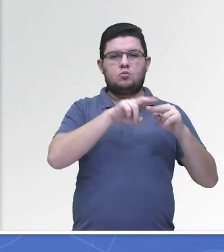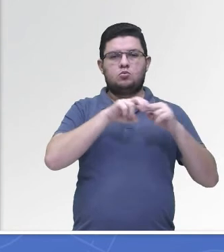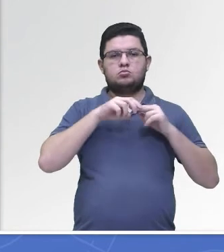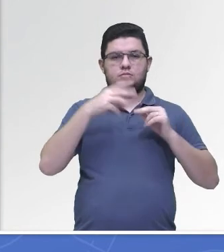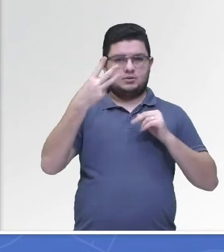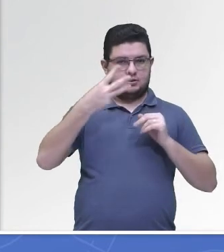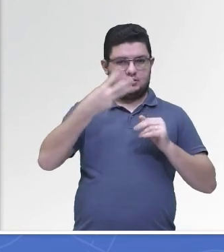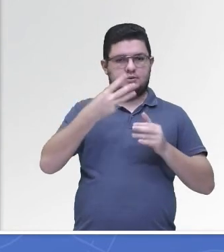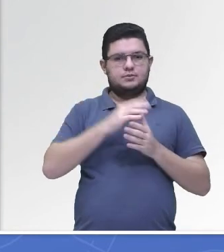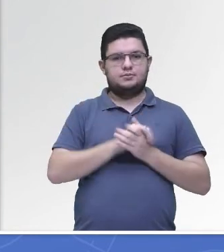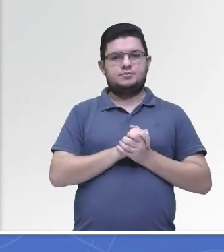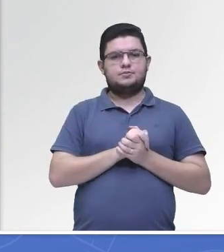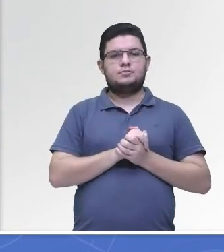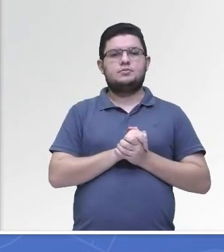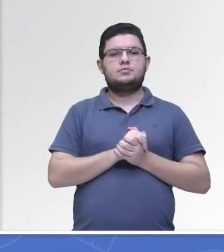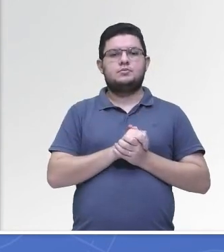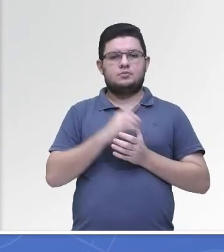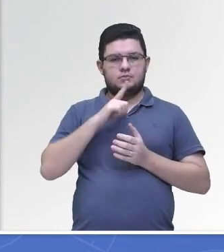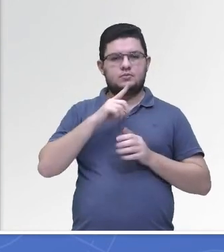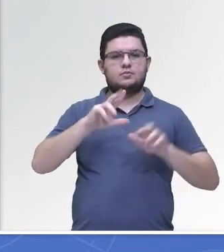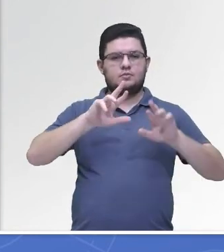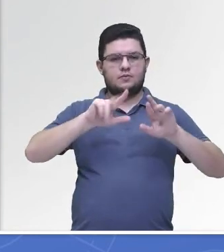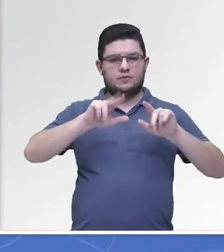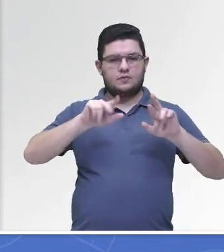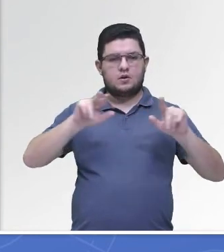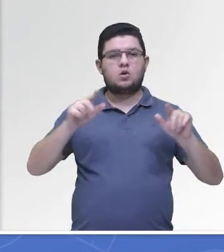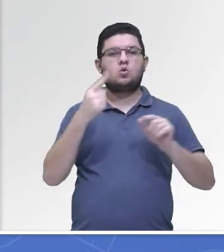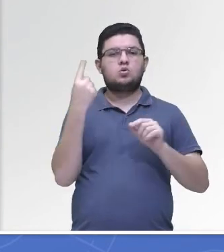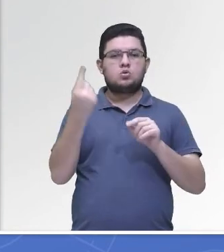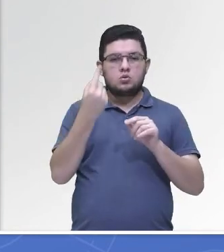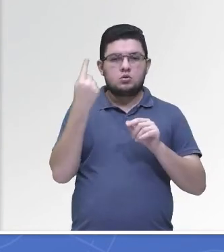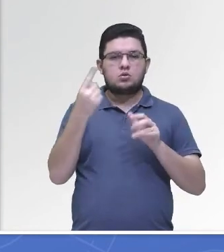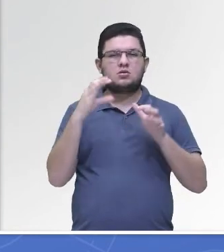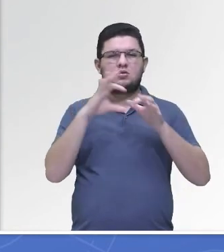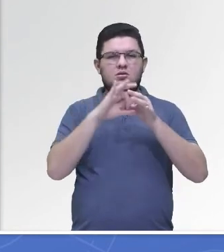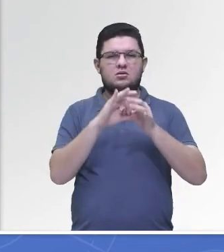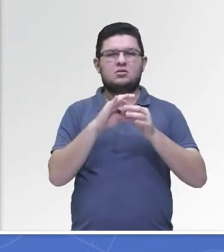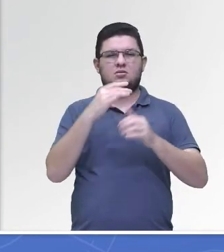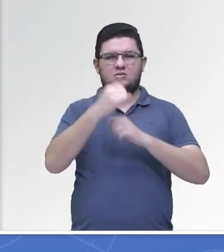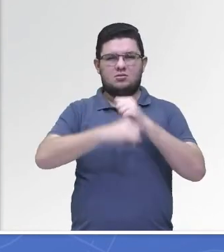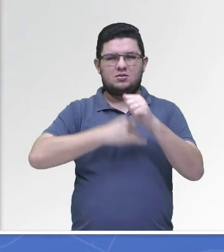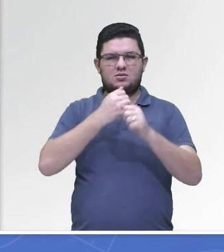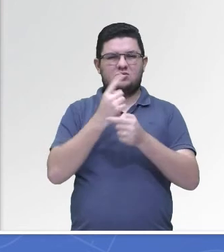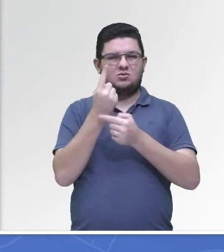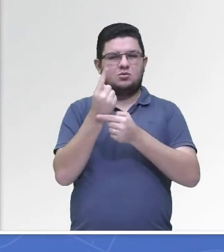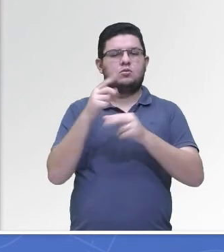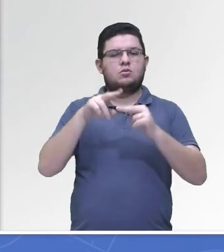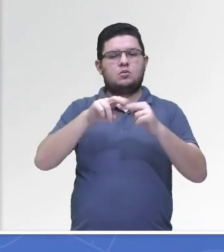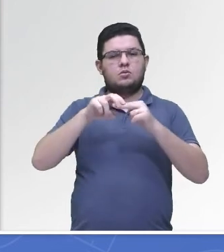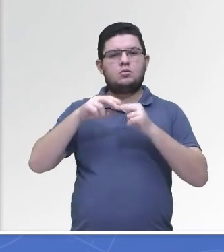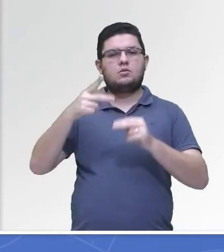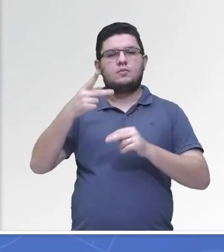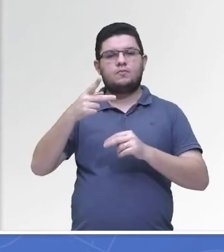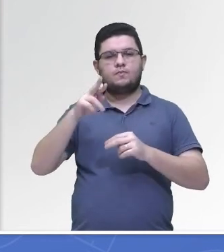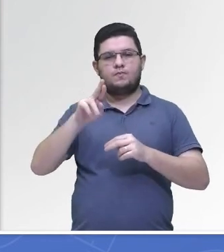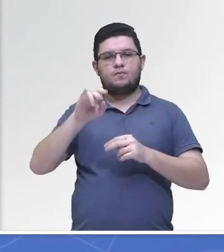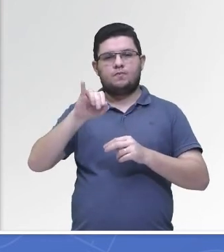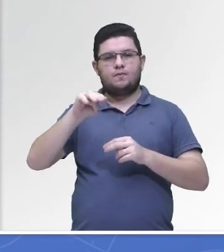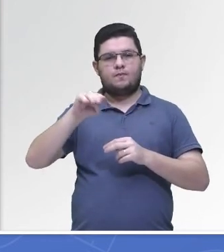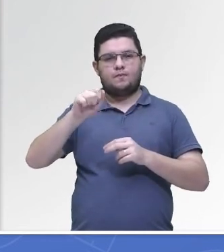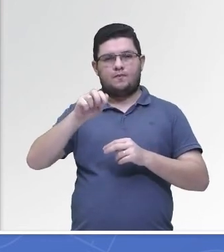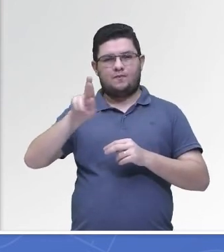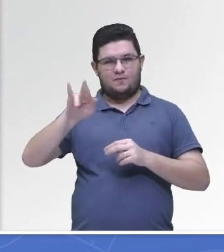primário, primário, primário, primário. Então, aqui o que nós temos? Tem quantos